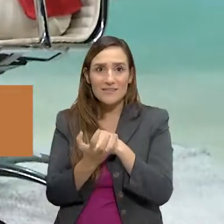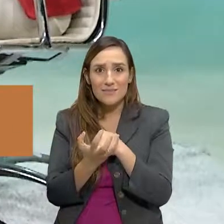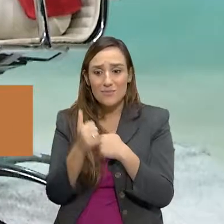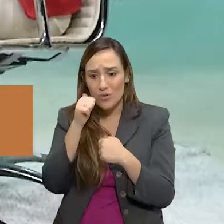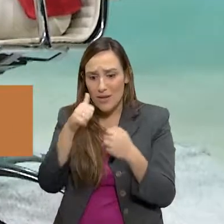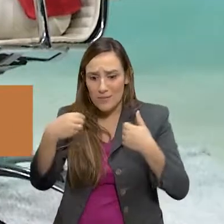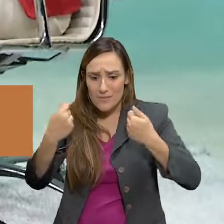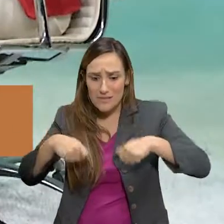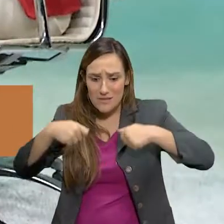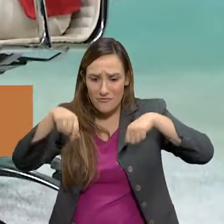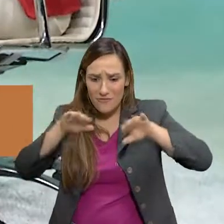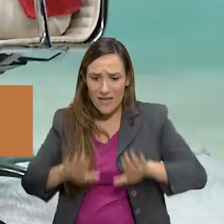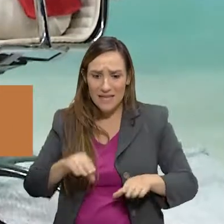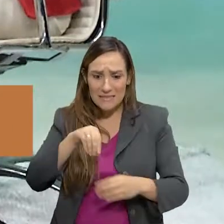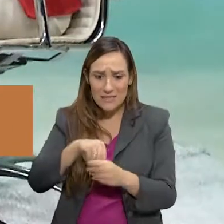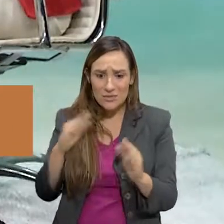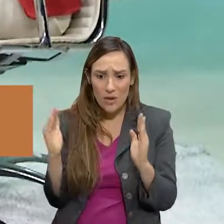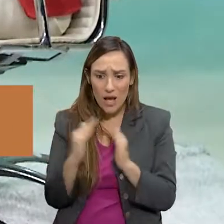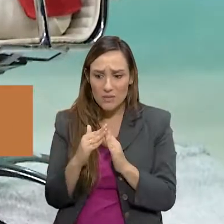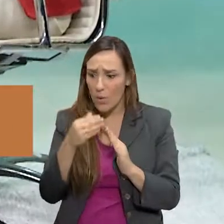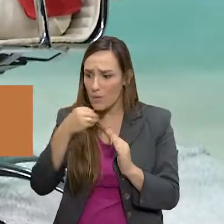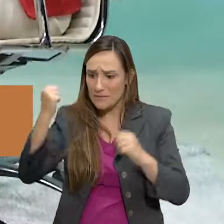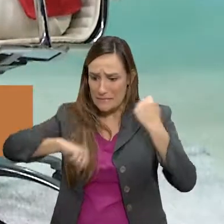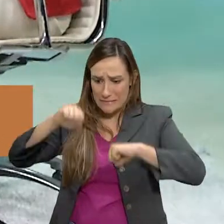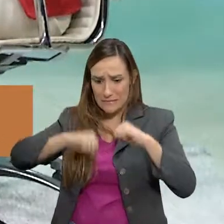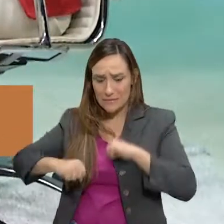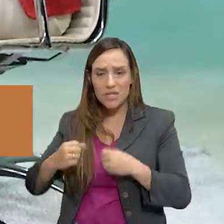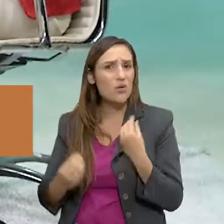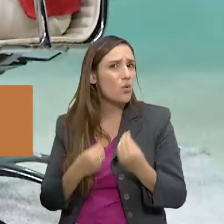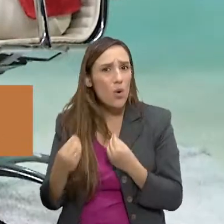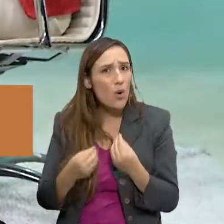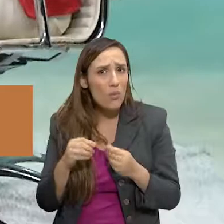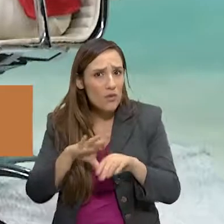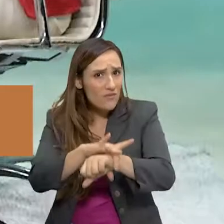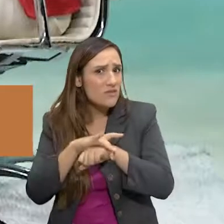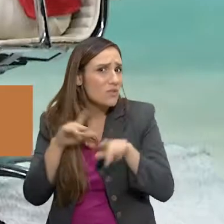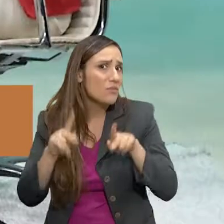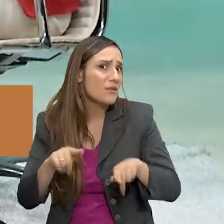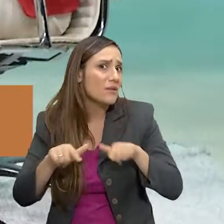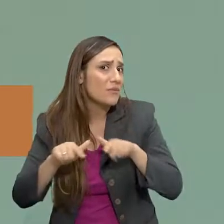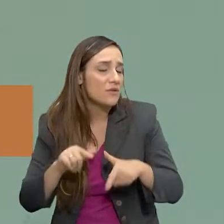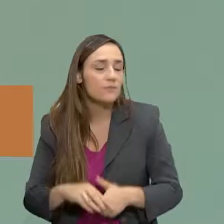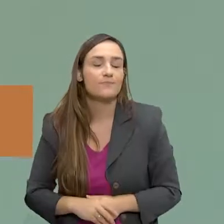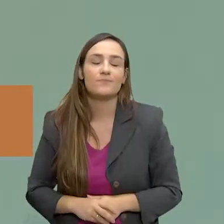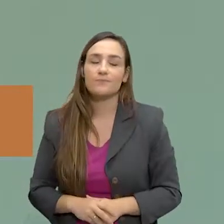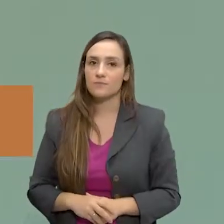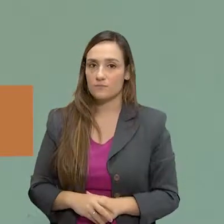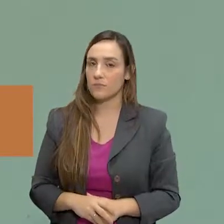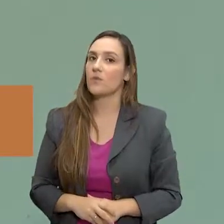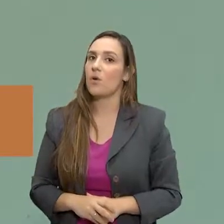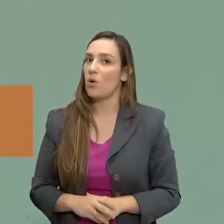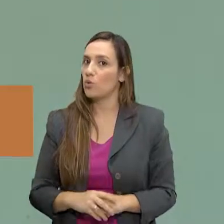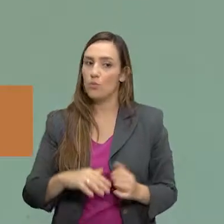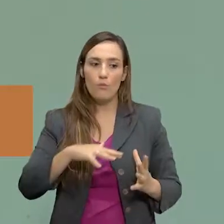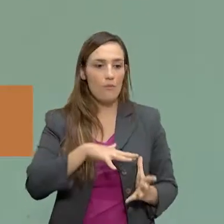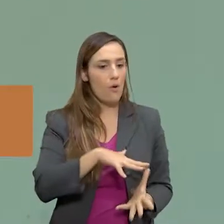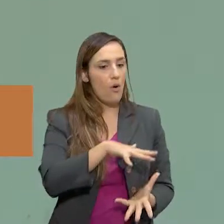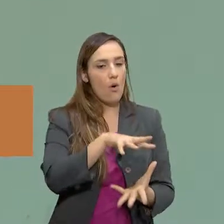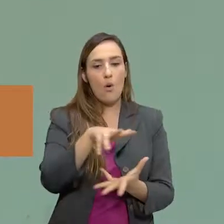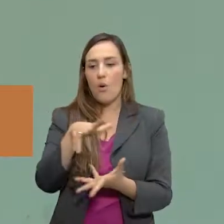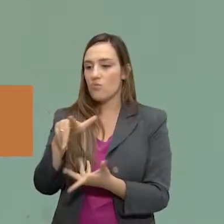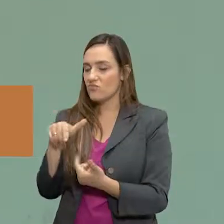24 horas. Como foi assim o trabalho do Nudem nesse início aí de pandemia? Foi um momento muito difícil para as mulheres no